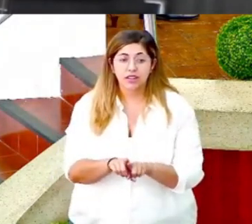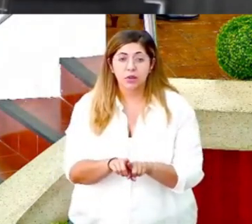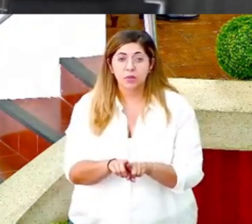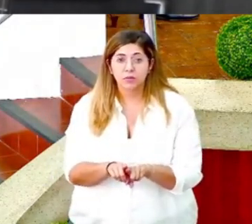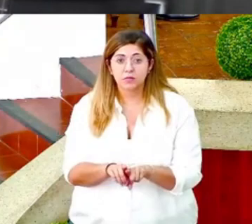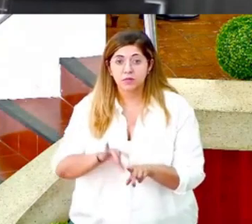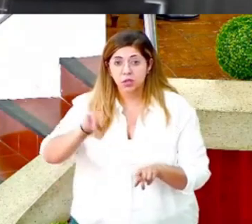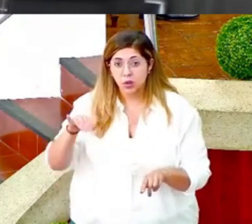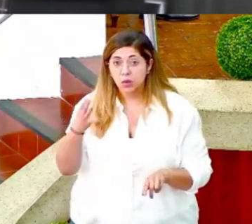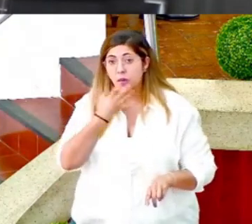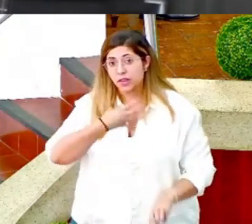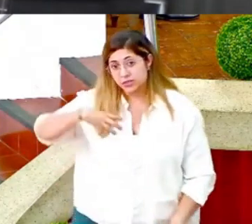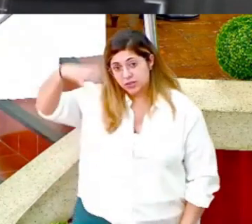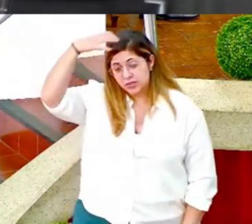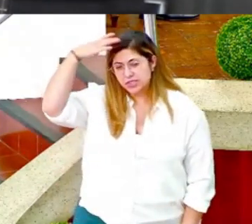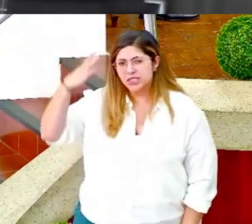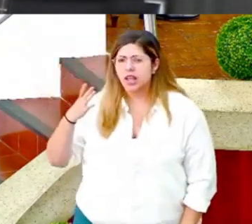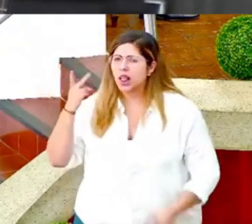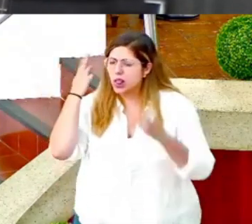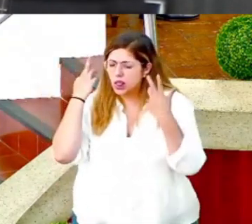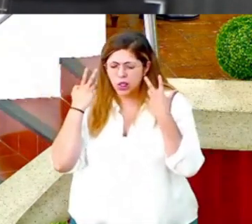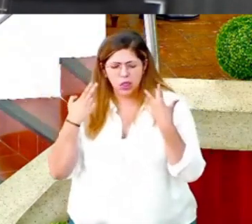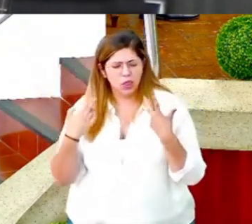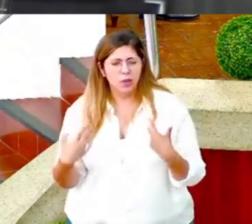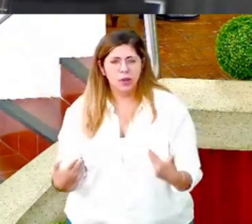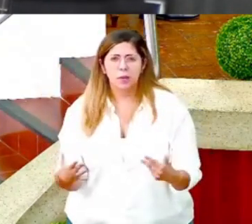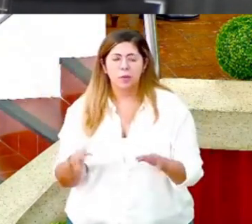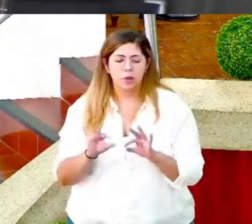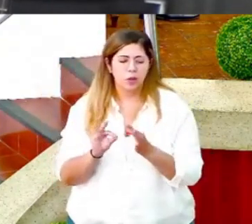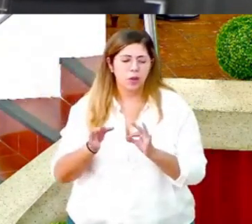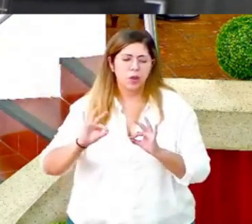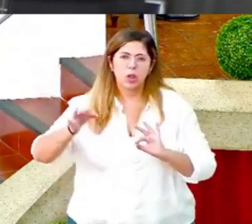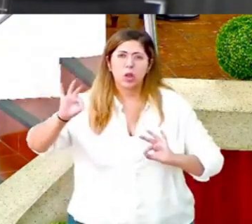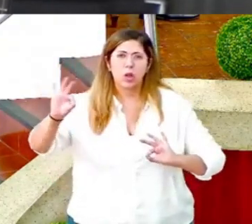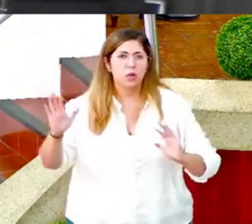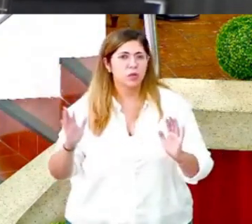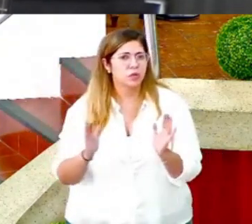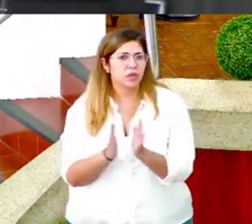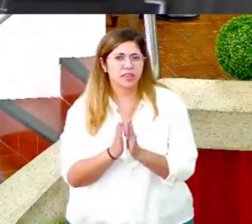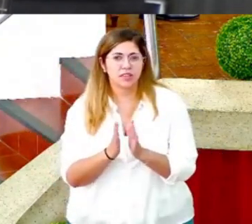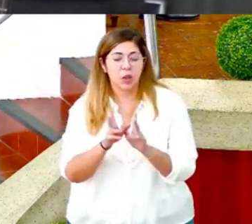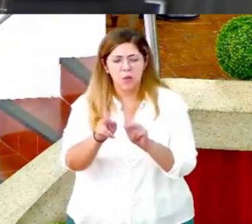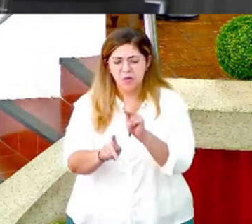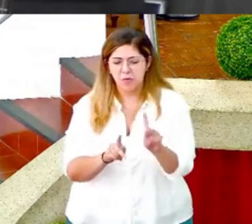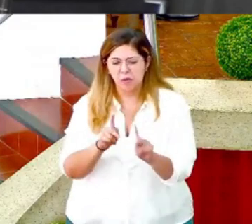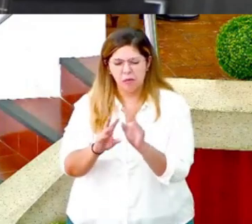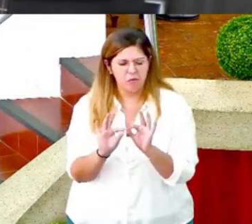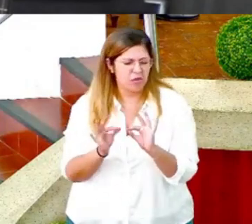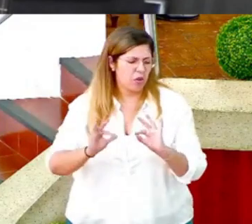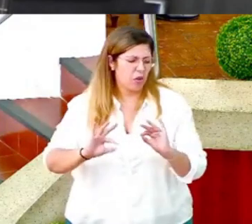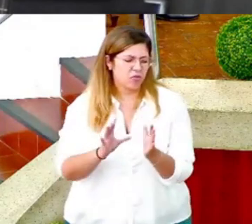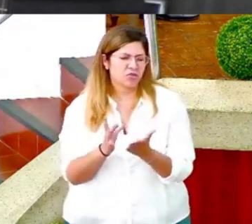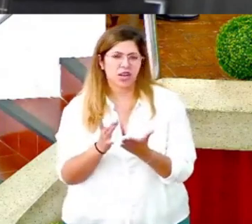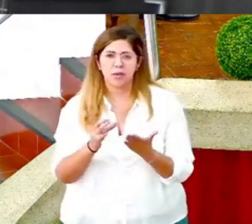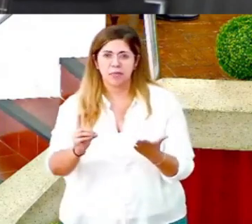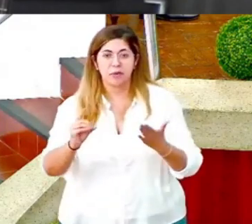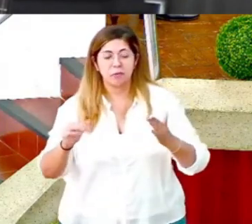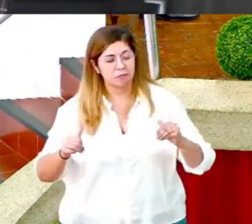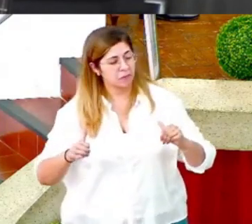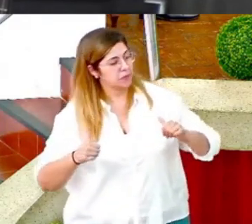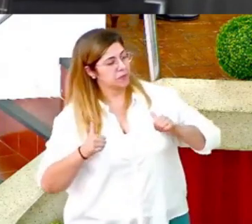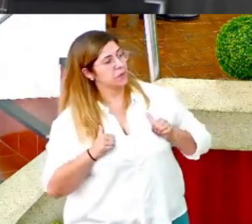tranquilo com seus ídolos, vivia tranquilo longe das orações, vivia tranquilo longe da palavra. Quando eles